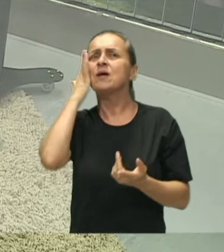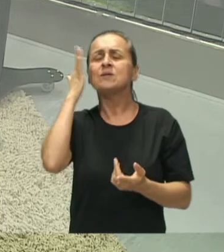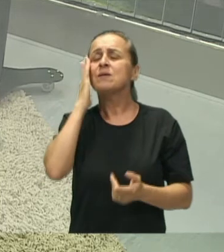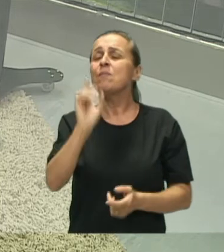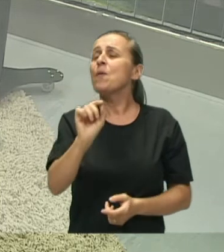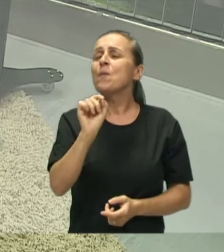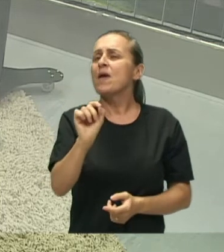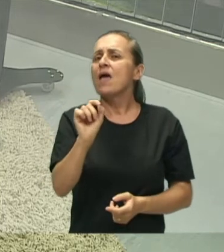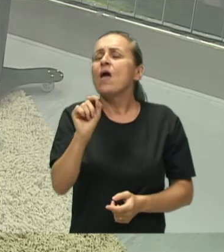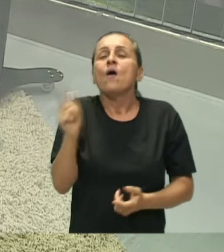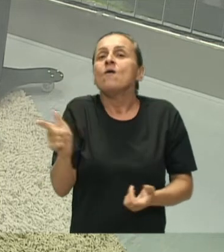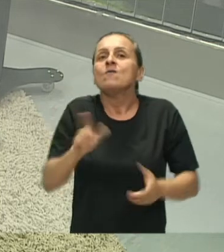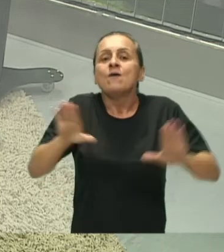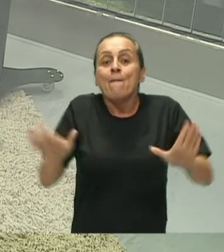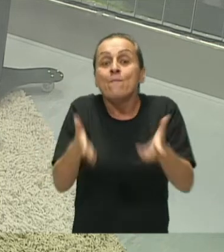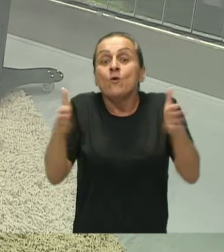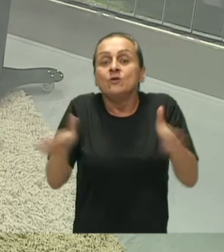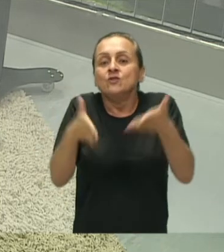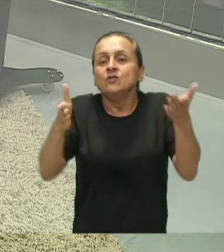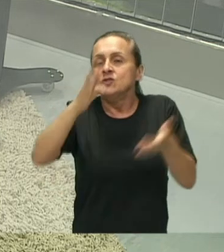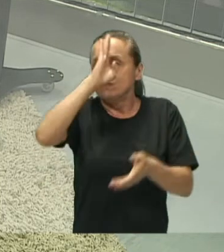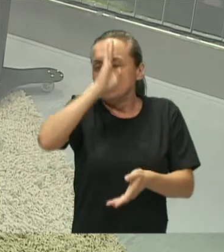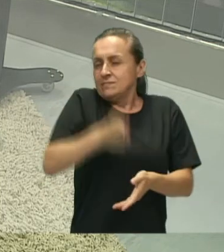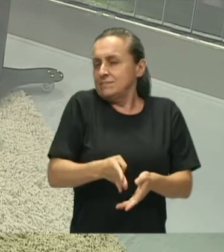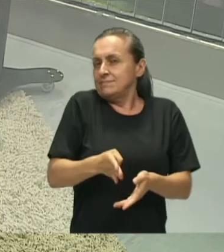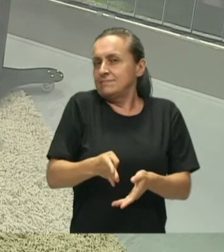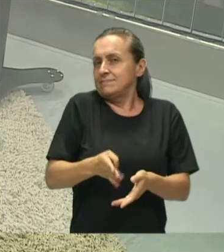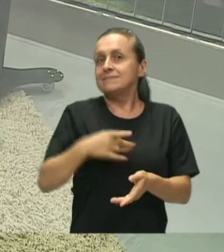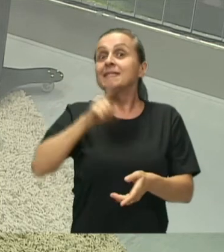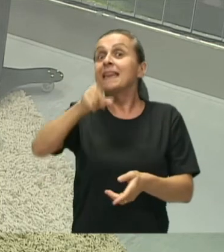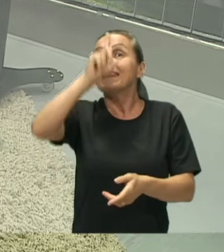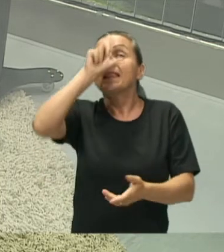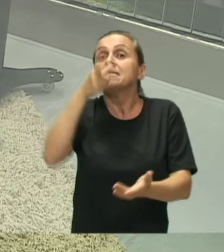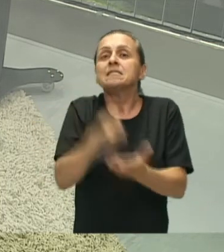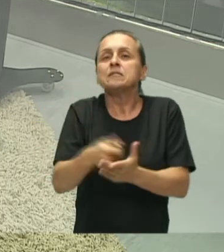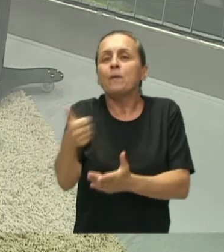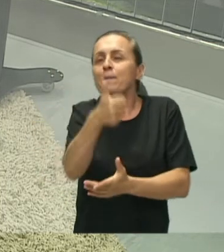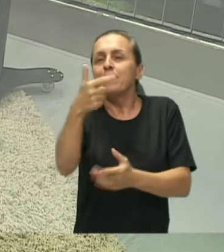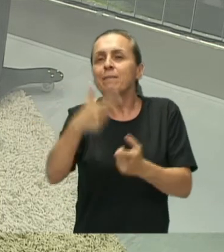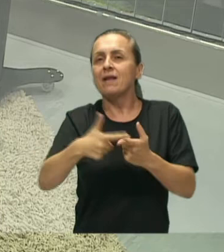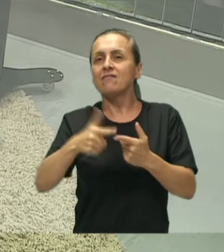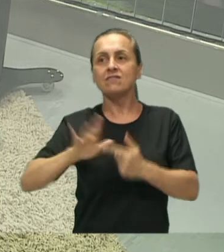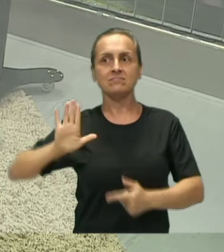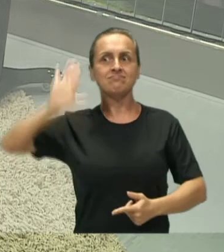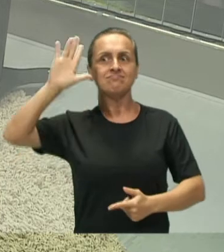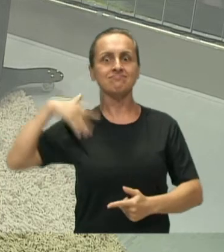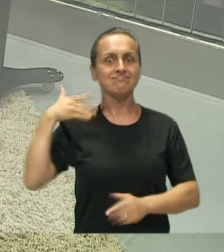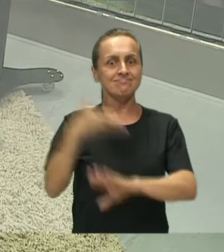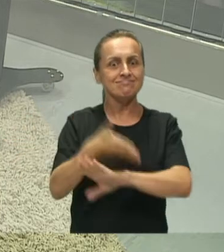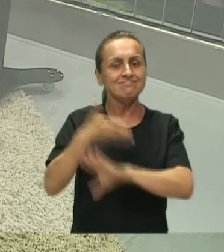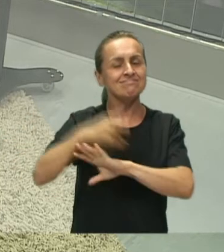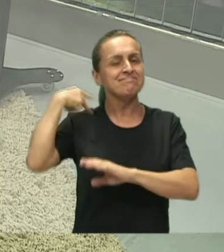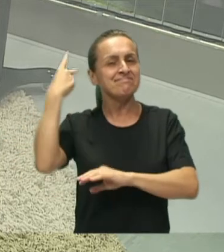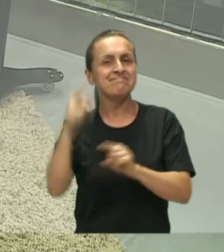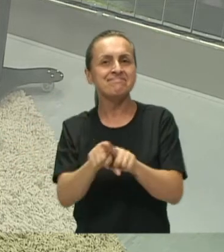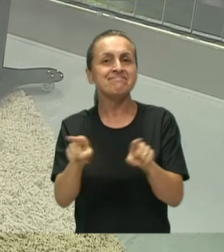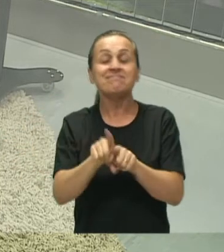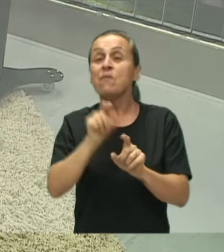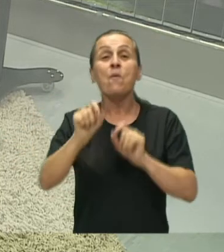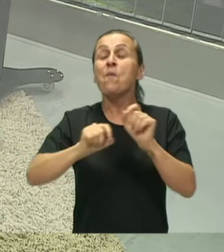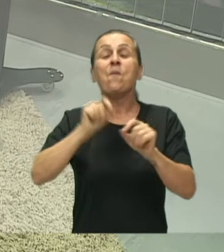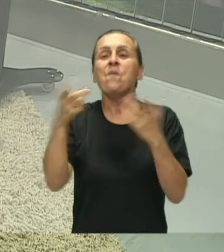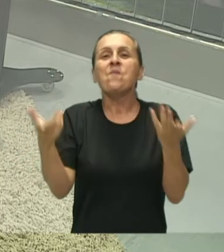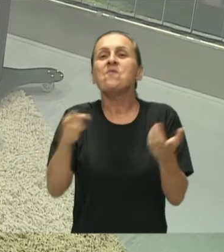na família e tudo mais mas que motivou de fato agora eu vou me candidatar eu quero participar da política também eu quero participar